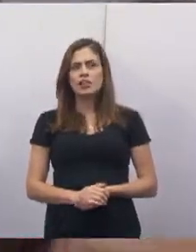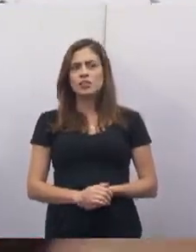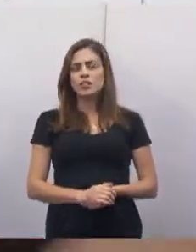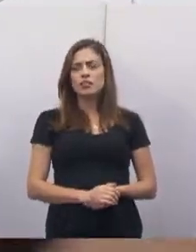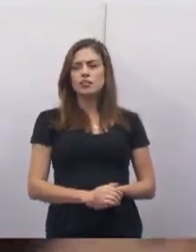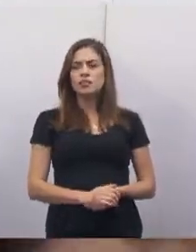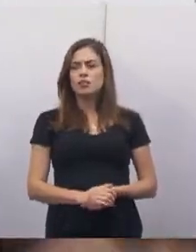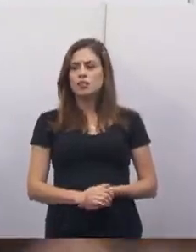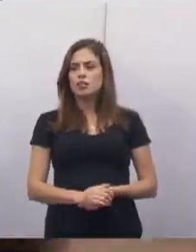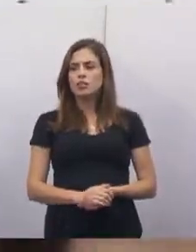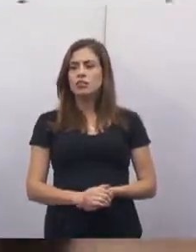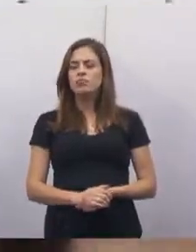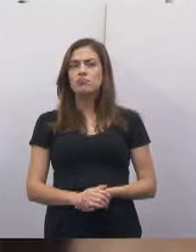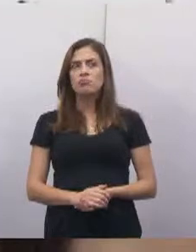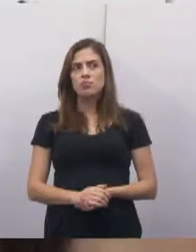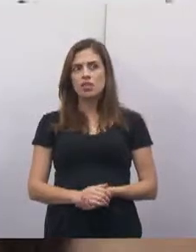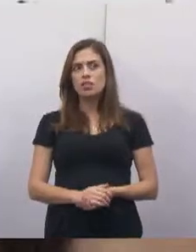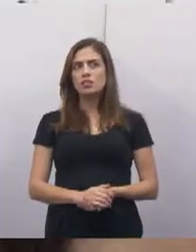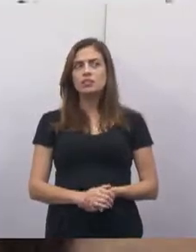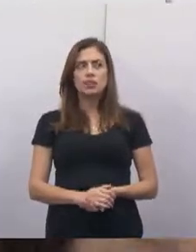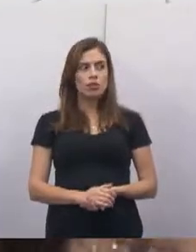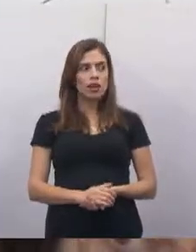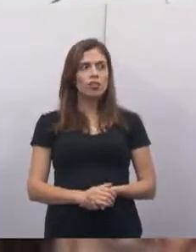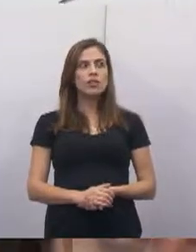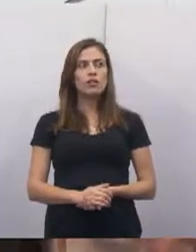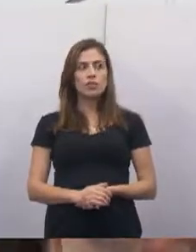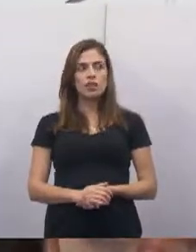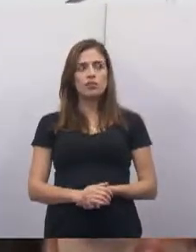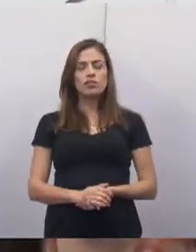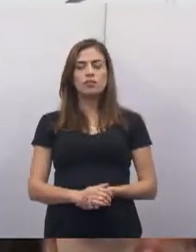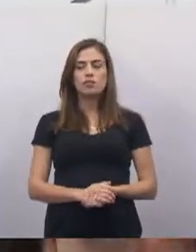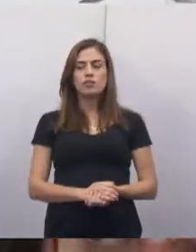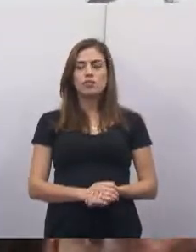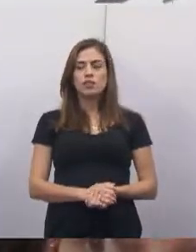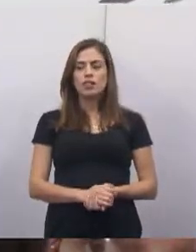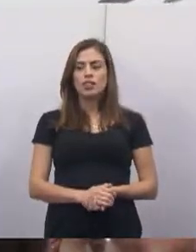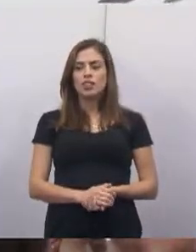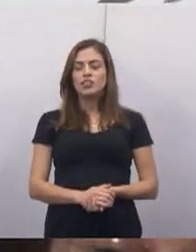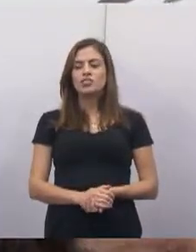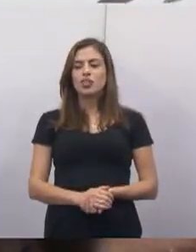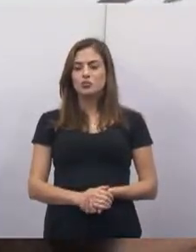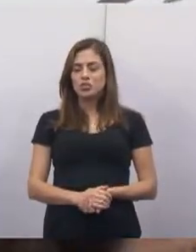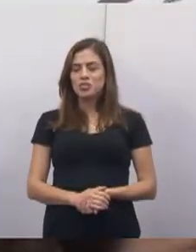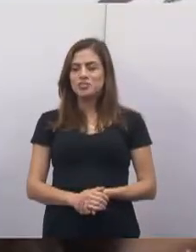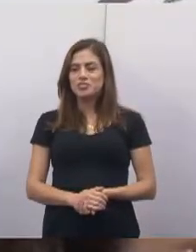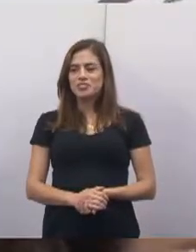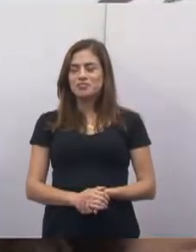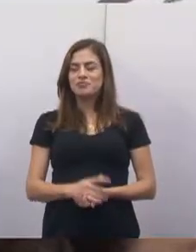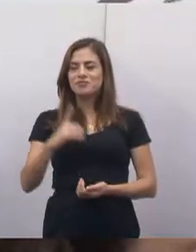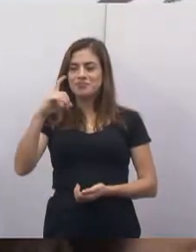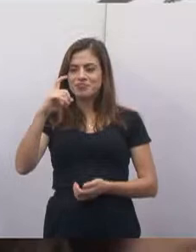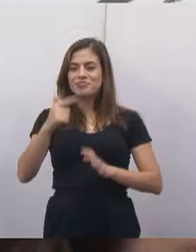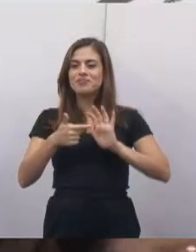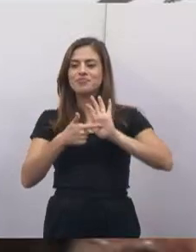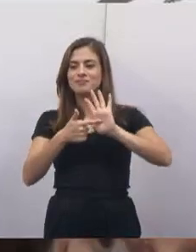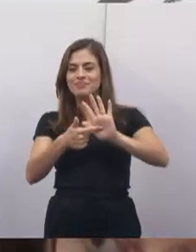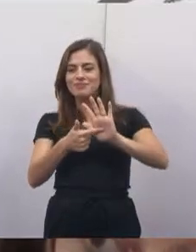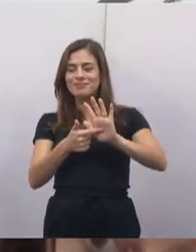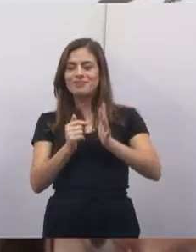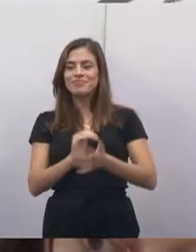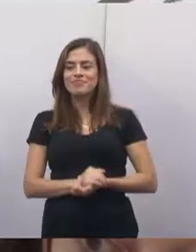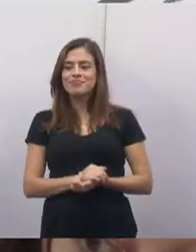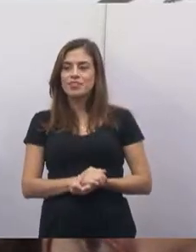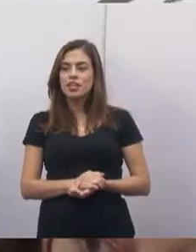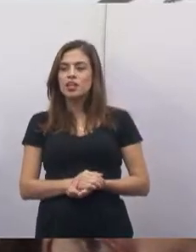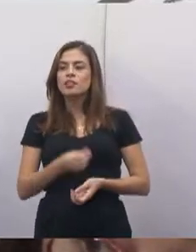Essa foto, por favor, Valéria. Sua cabeça aí. Aqui, ó. Essa foto aqui, tá vendo? Como